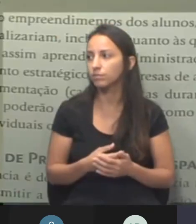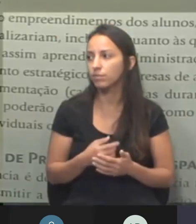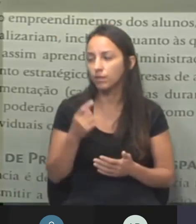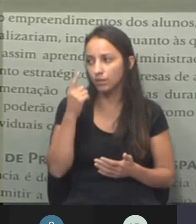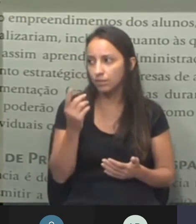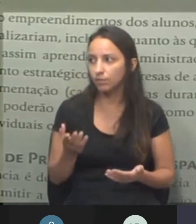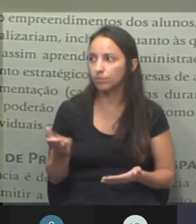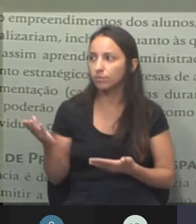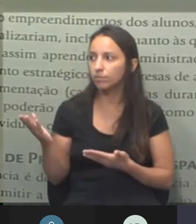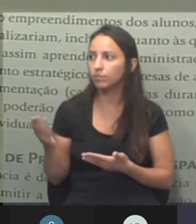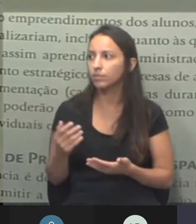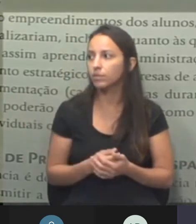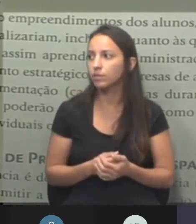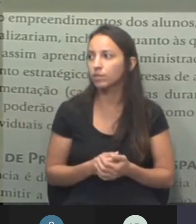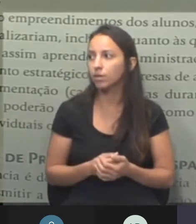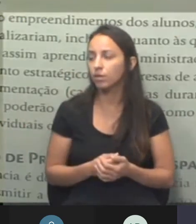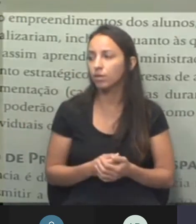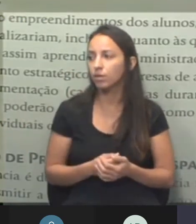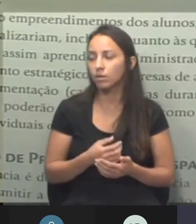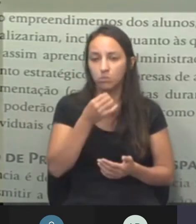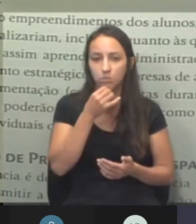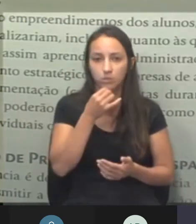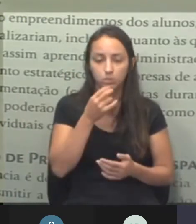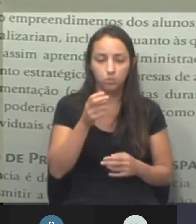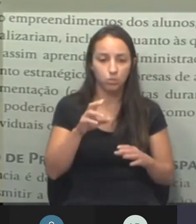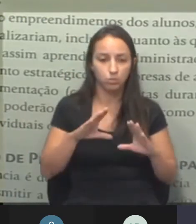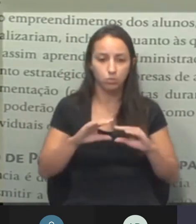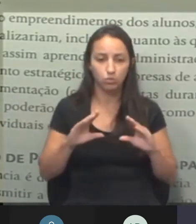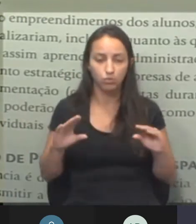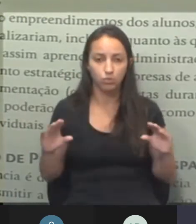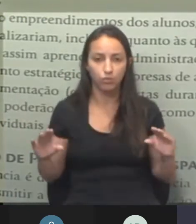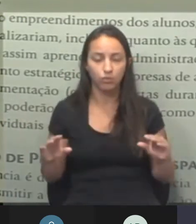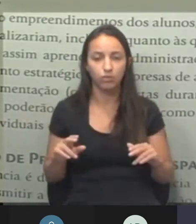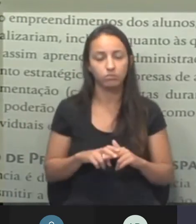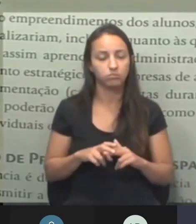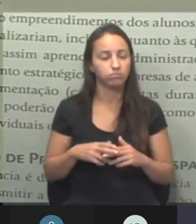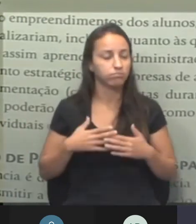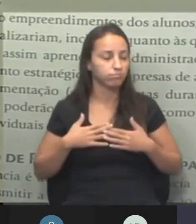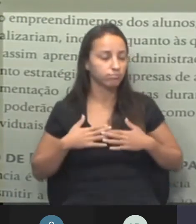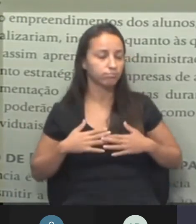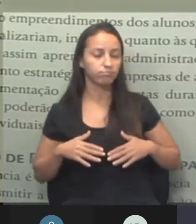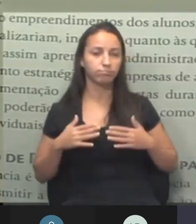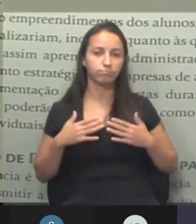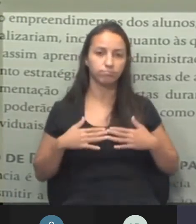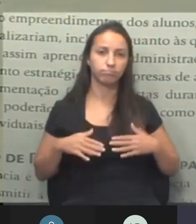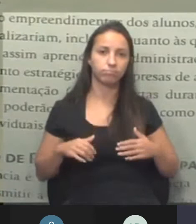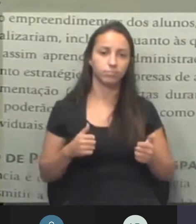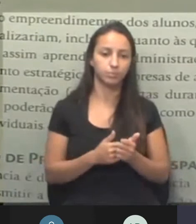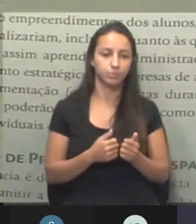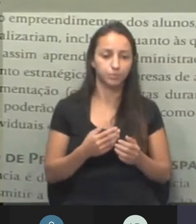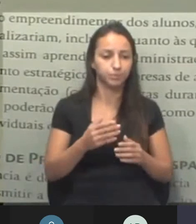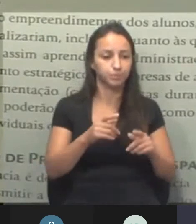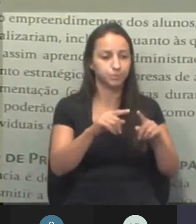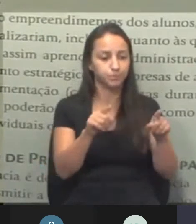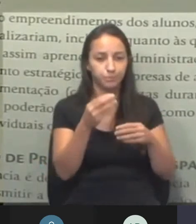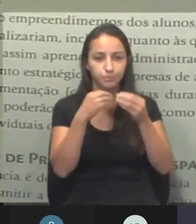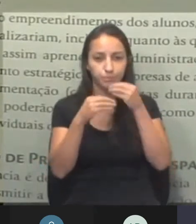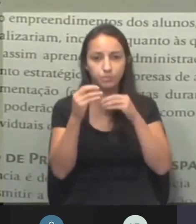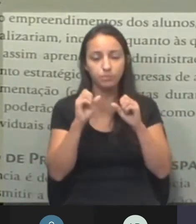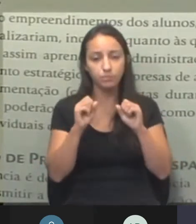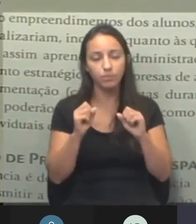Isso. Então, de repente, ter aqui também assentos confortáveis, próximo do refeitório, pode ser